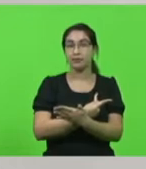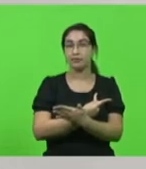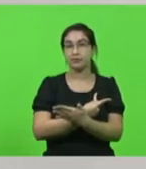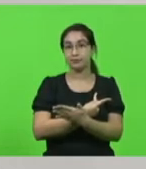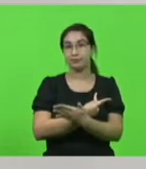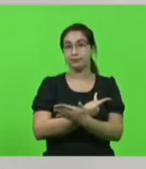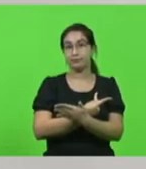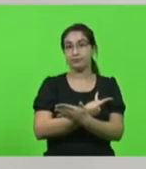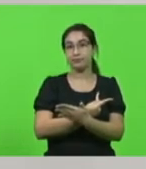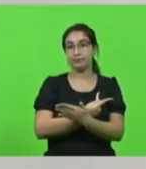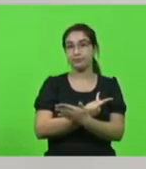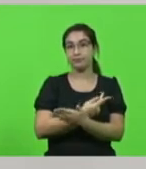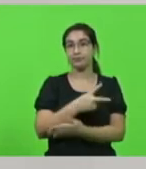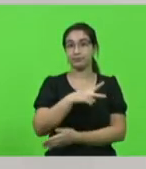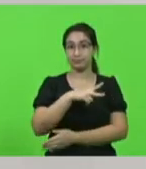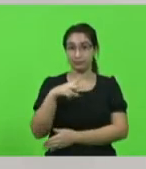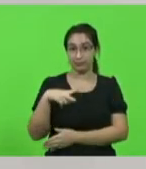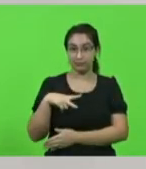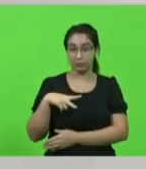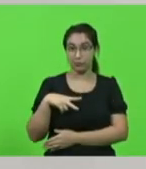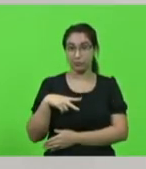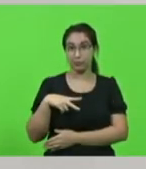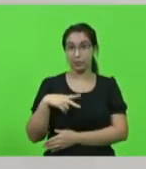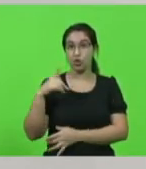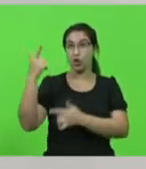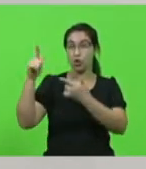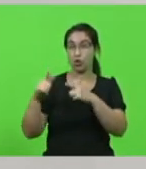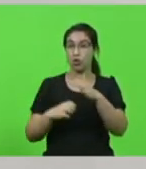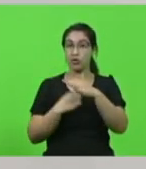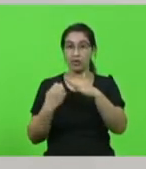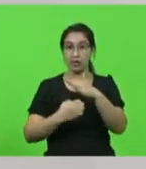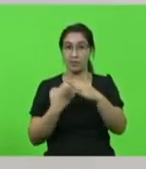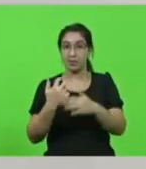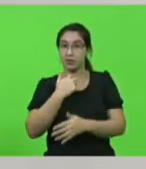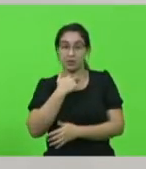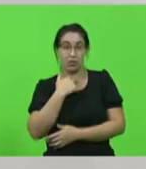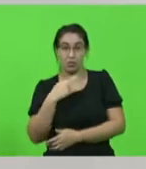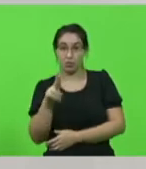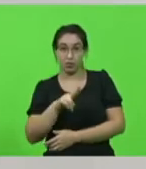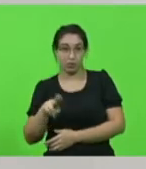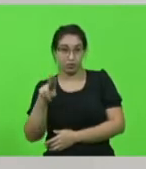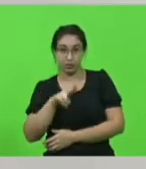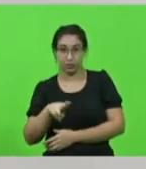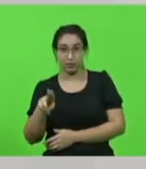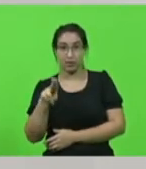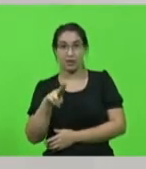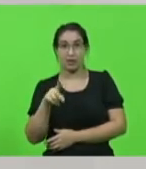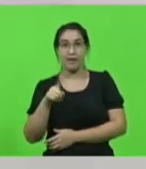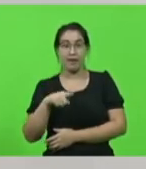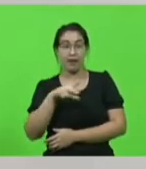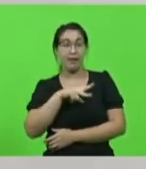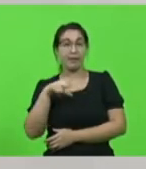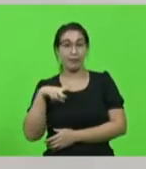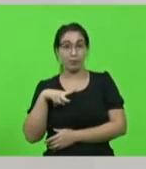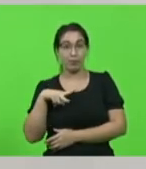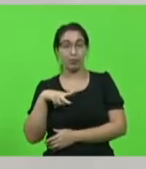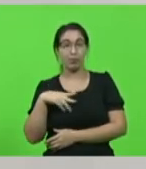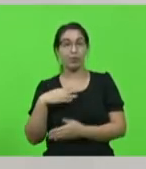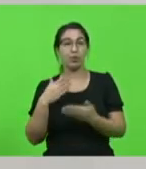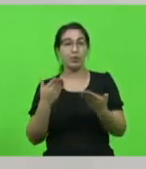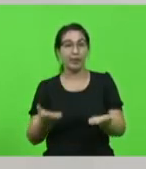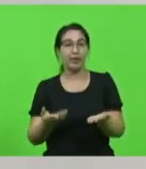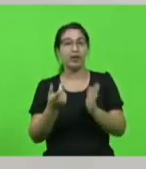deixando outras empresas utilizar também esse bem público, que é público, ou seja, um